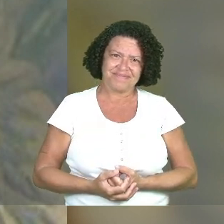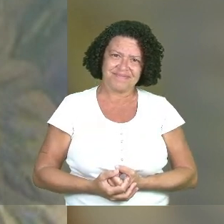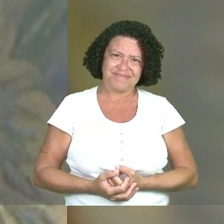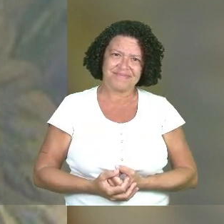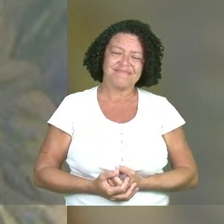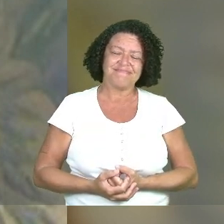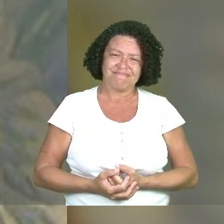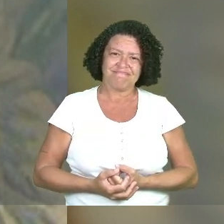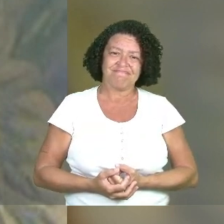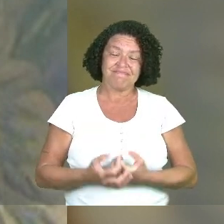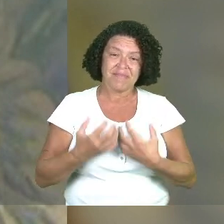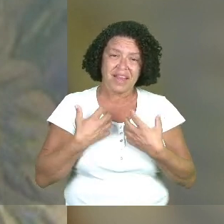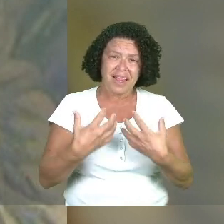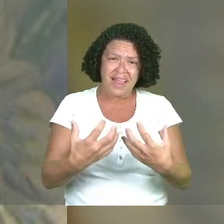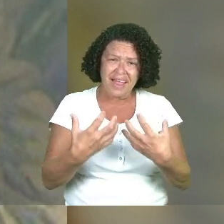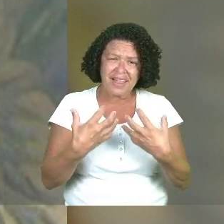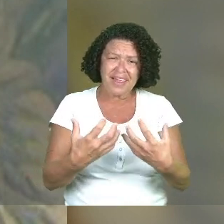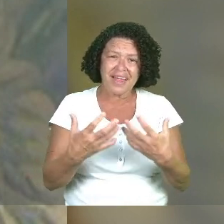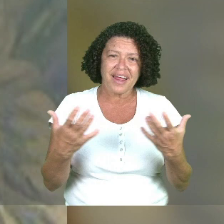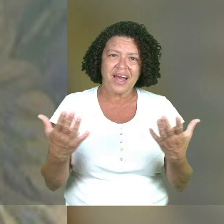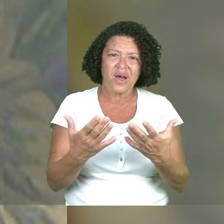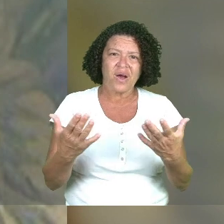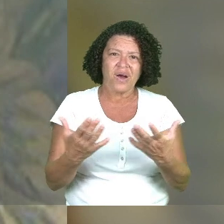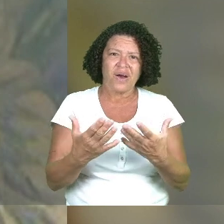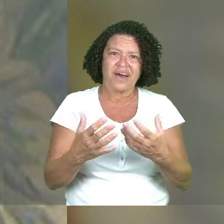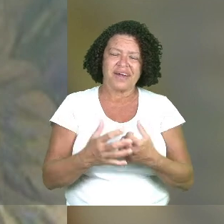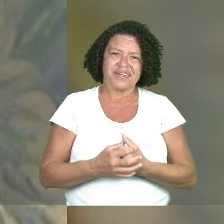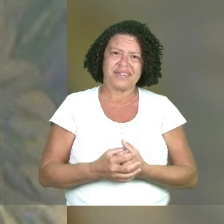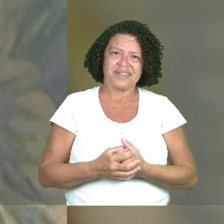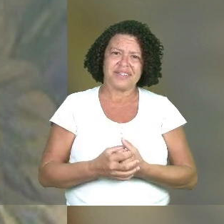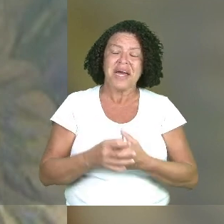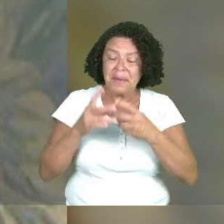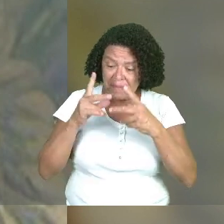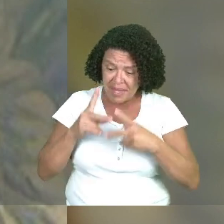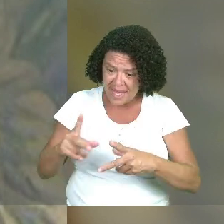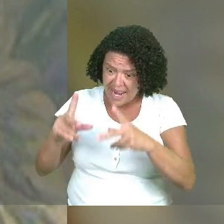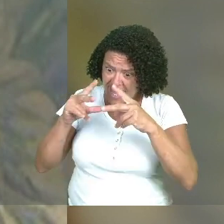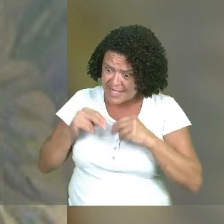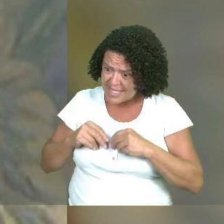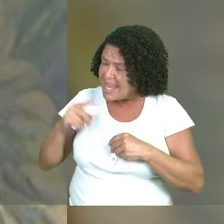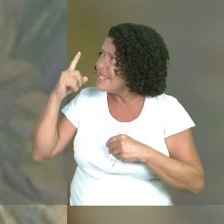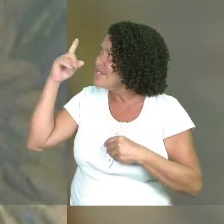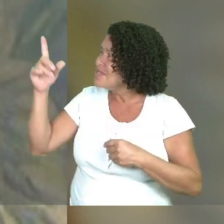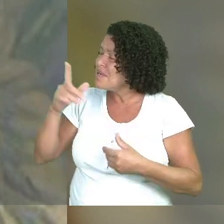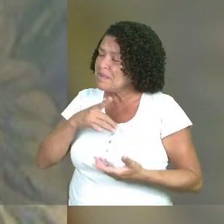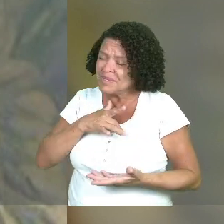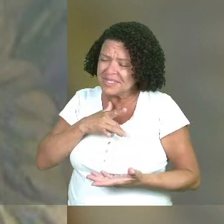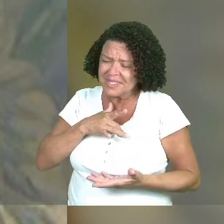E queremos, de alguma sorte, merecer a vossa misericórdia.